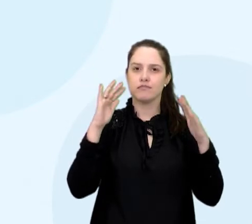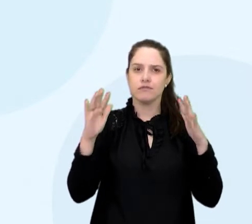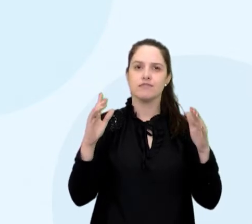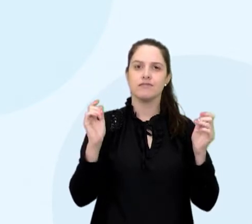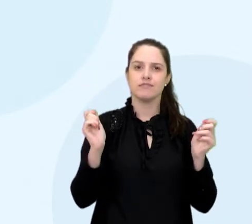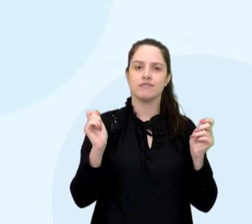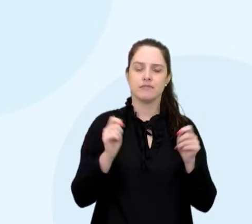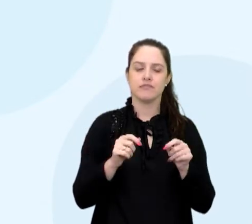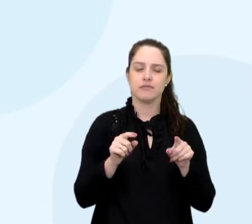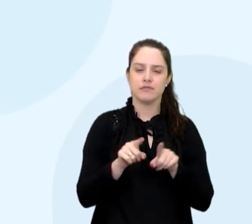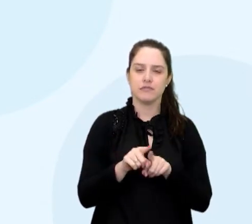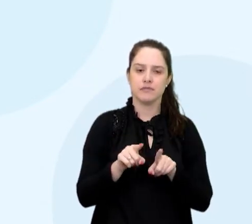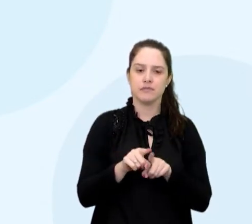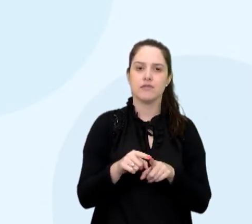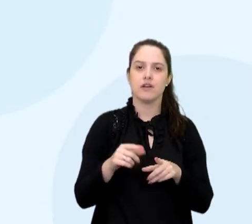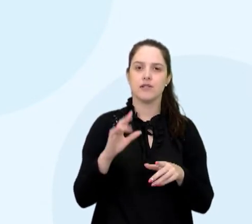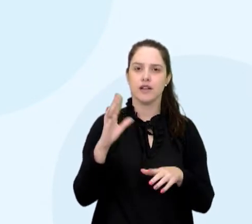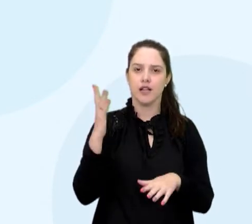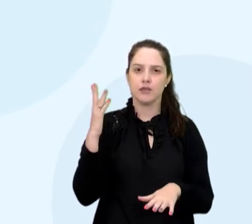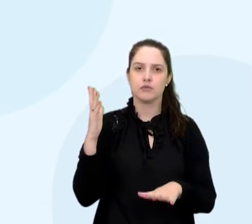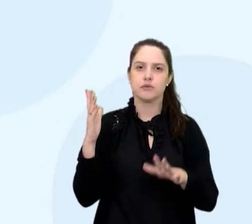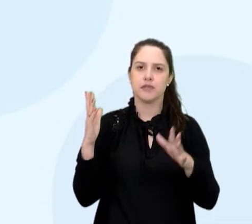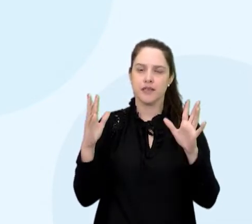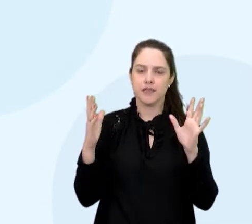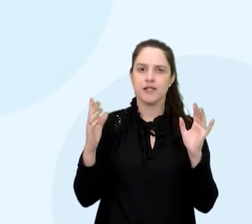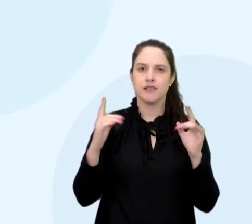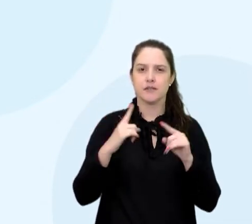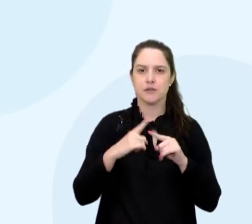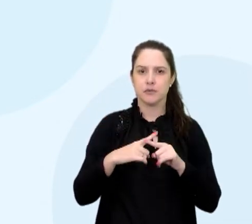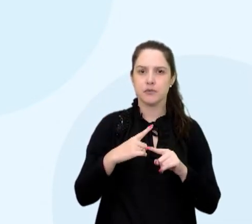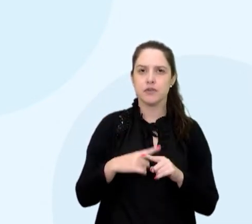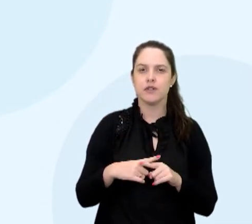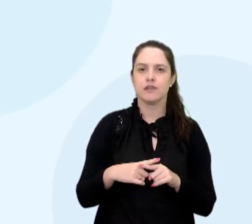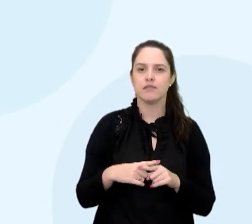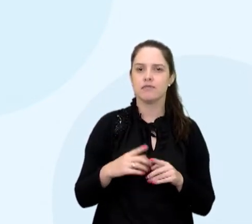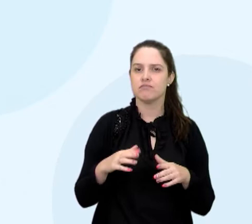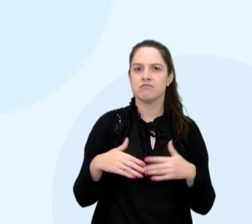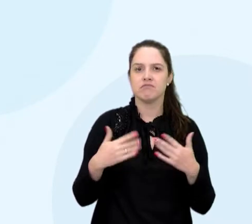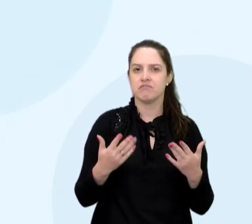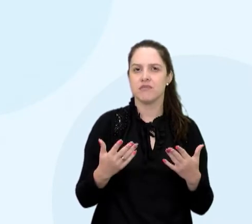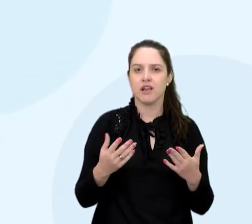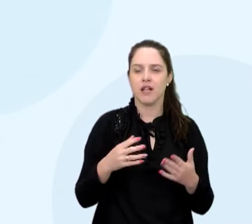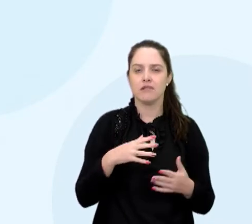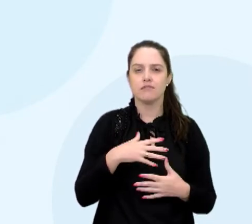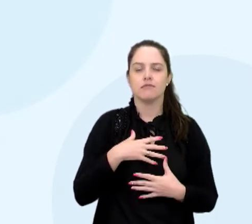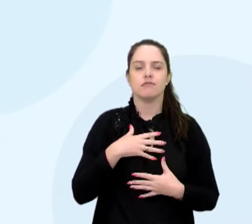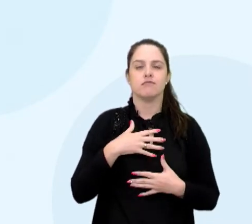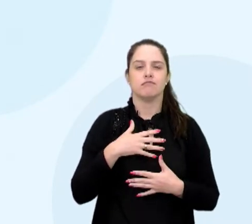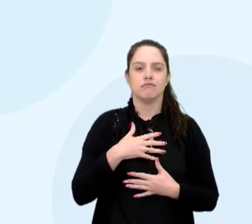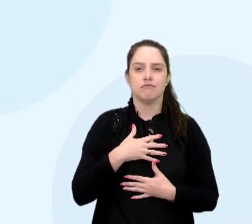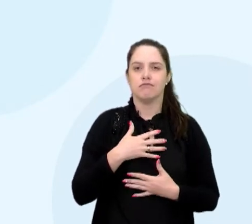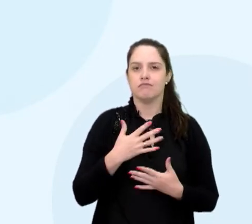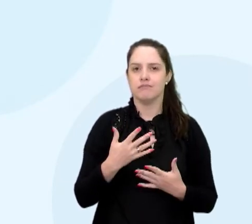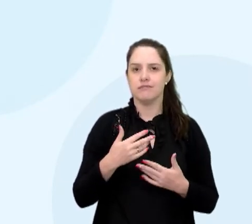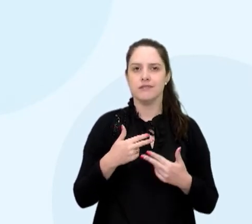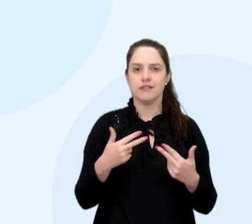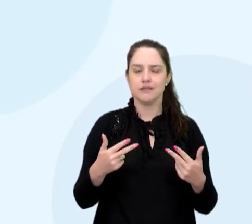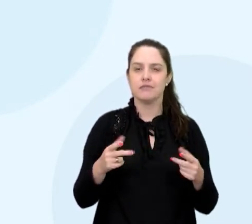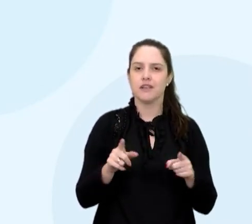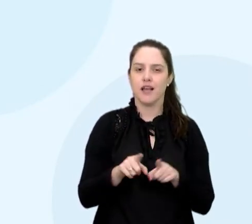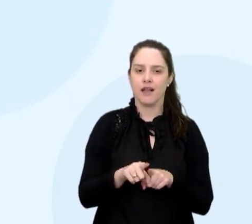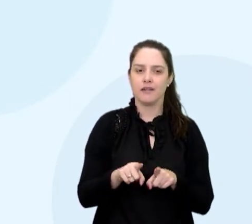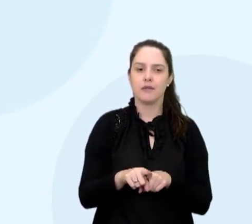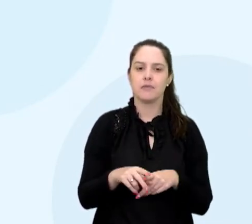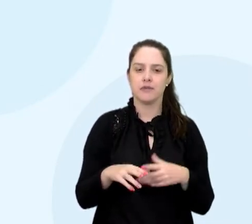o clima já não é mais o mesmo, porque... sei lá, não tá conseguindo respirar, e etc. Não tem alimentação. Não tem mais